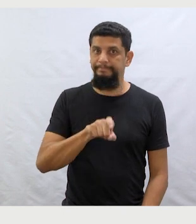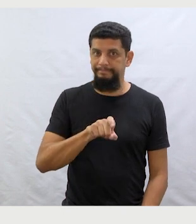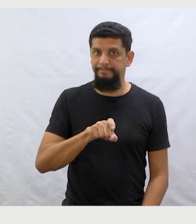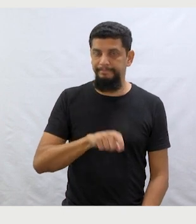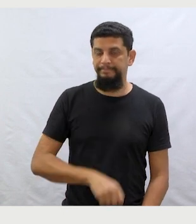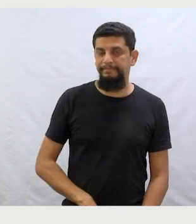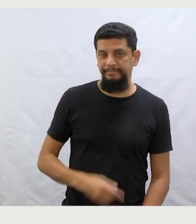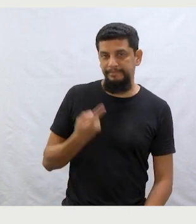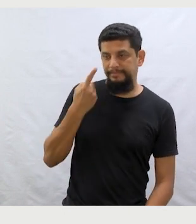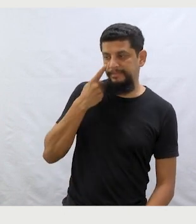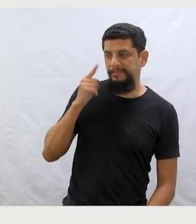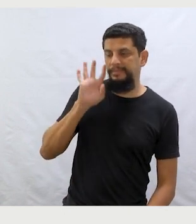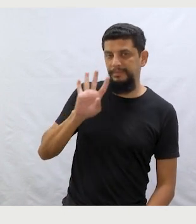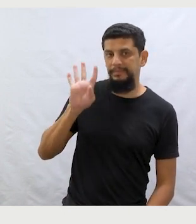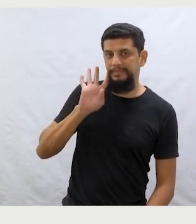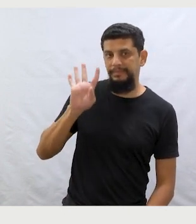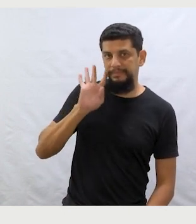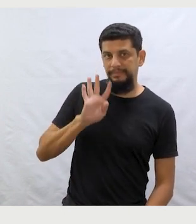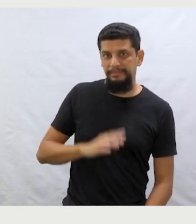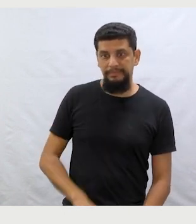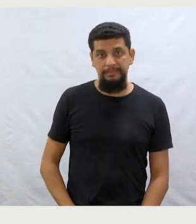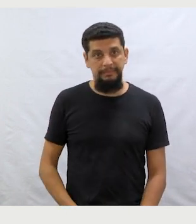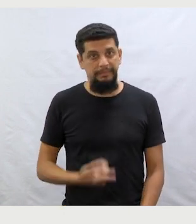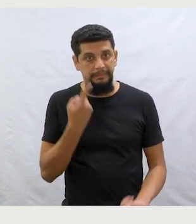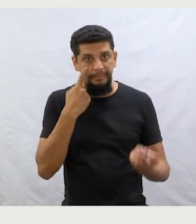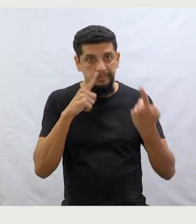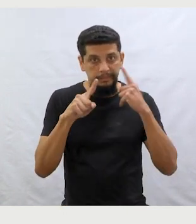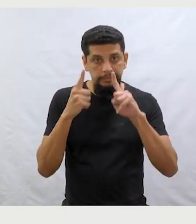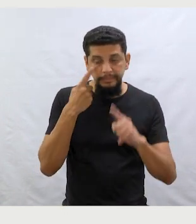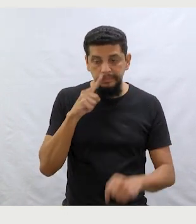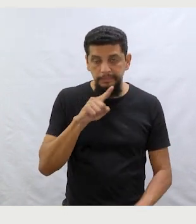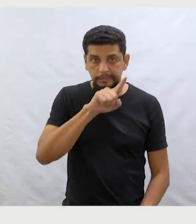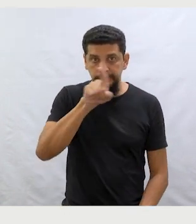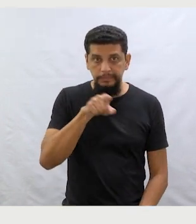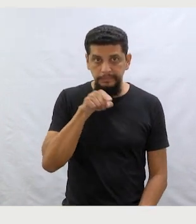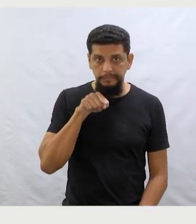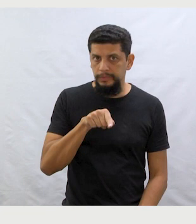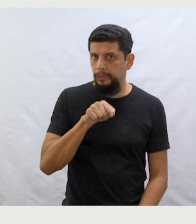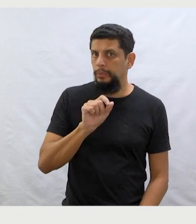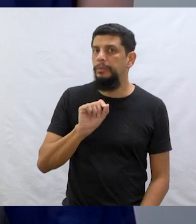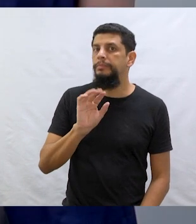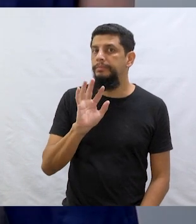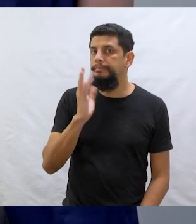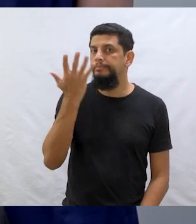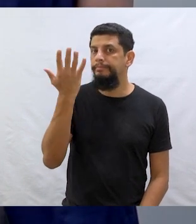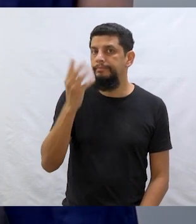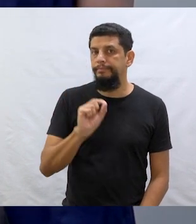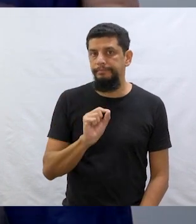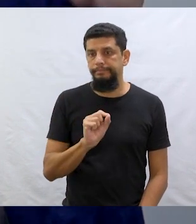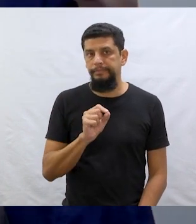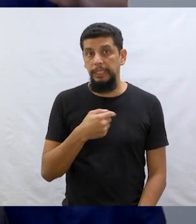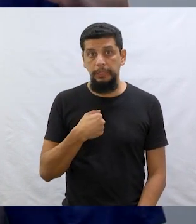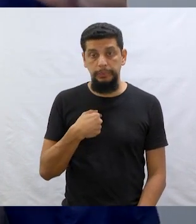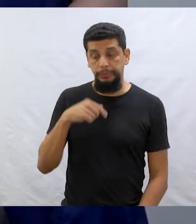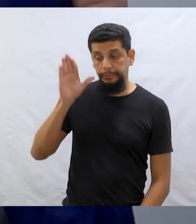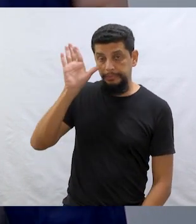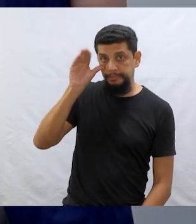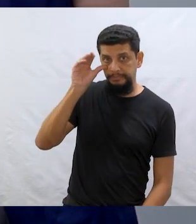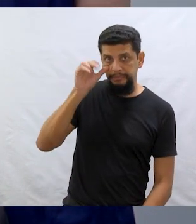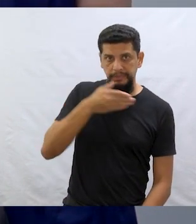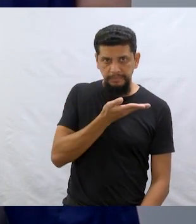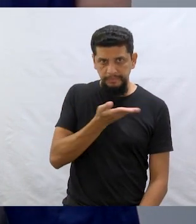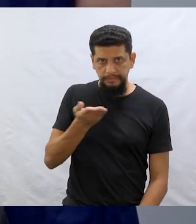adivinha. Que legal, professora. Uma adivinha, o que será que é? O que será? Tô curiosa.